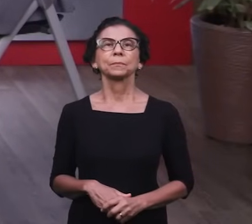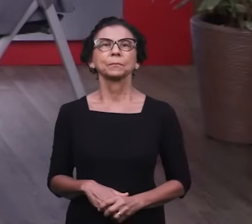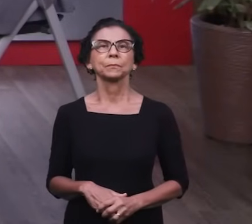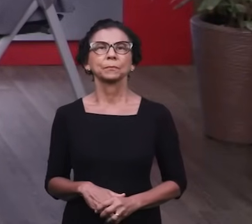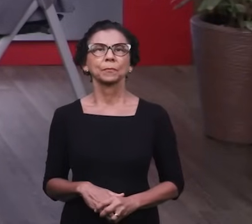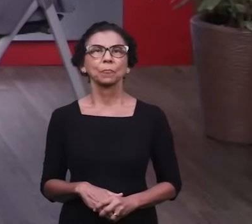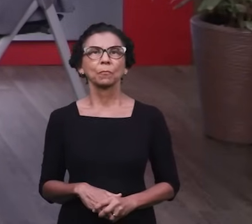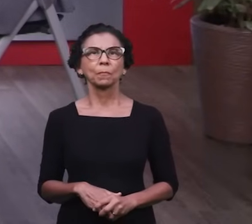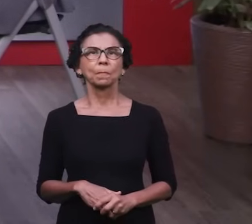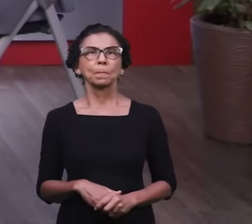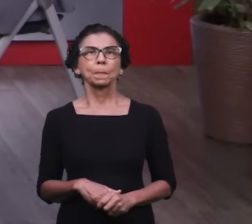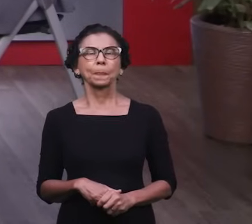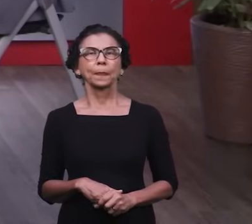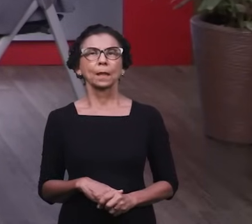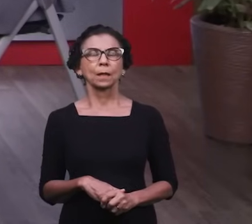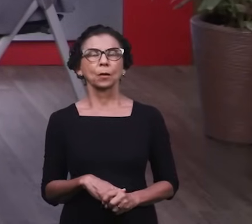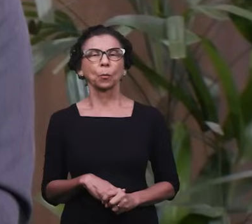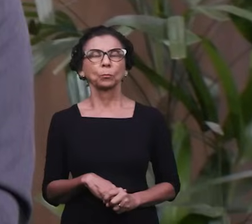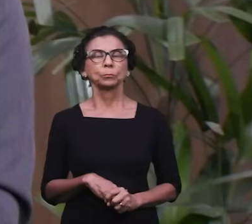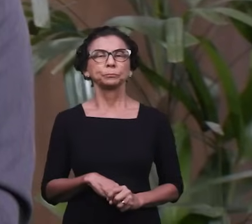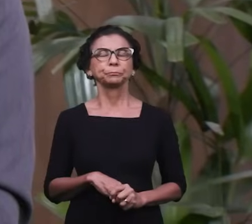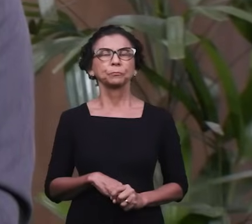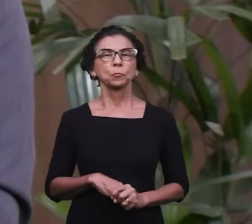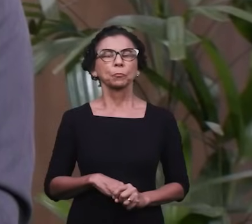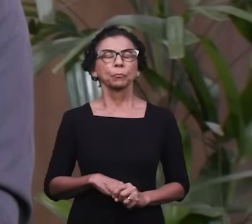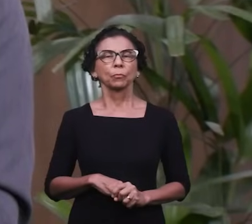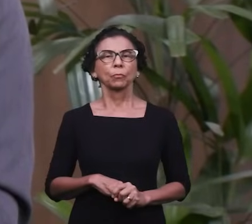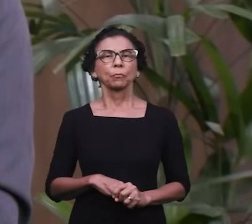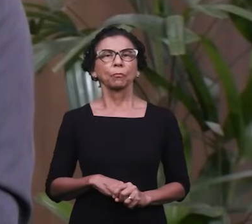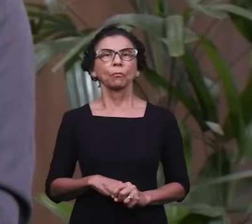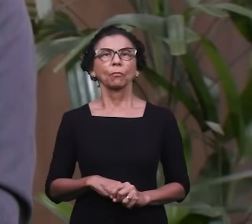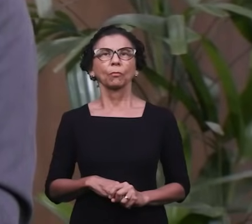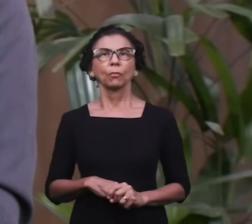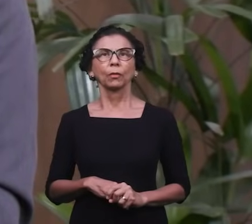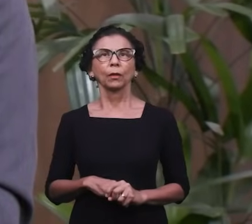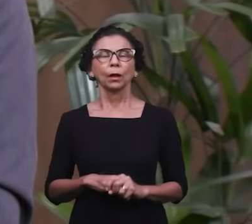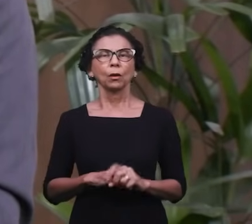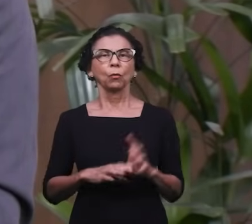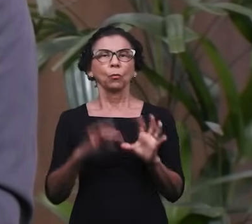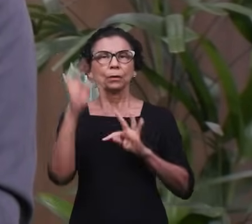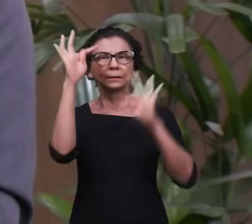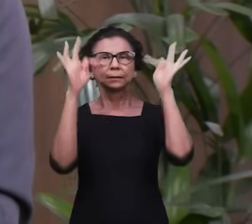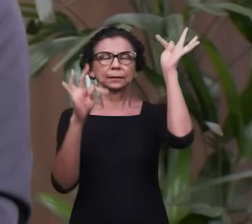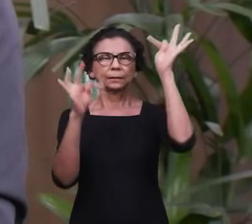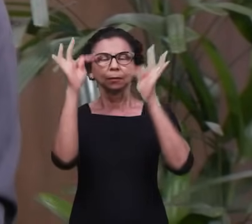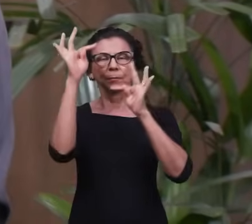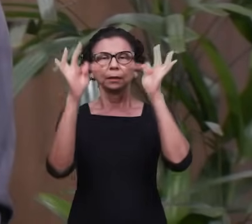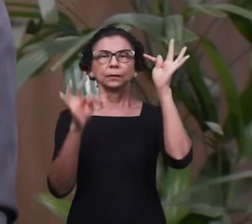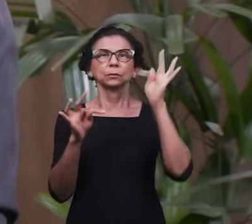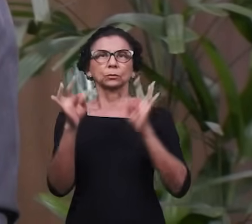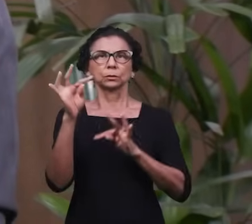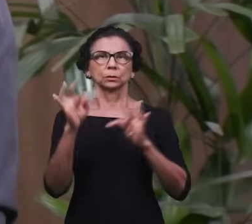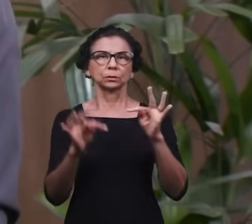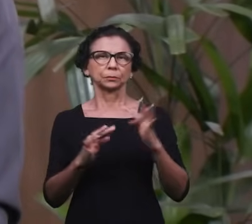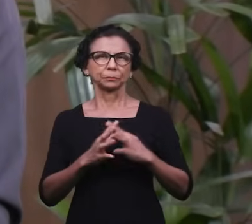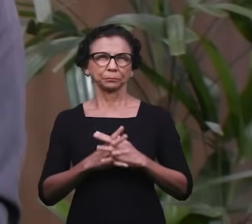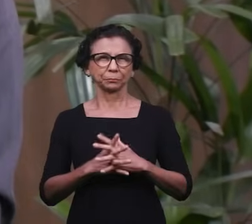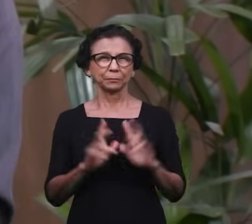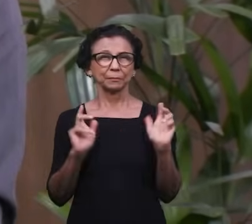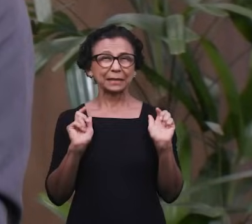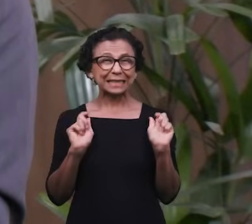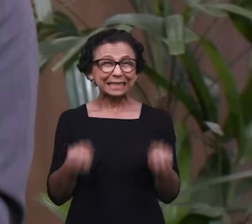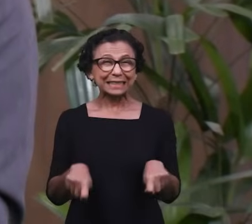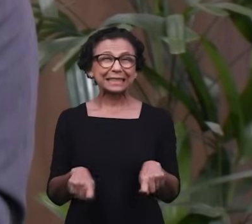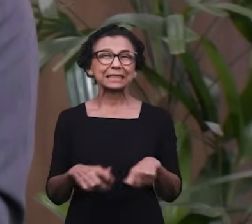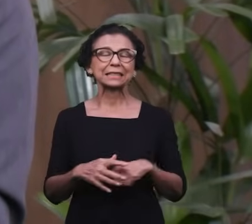abordagens terapêuticas, eu até anotei aqui, abordagens terapêuticas e tratamentos mais